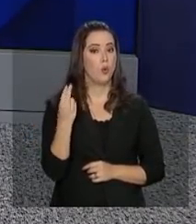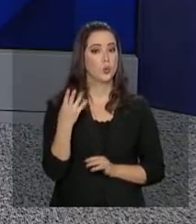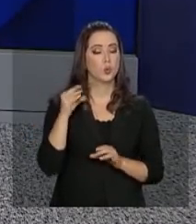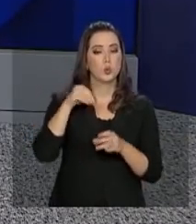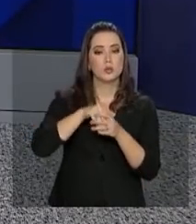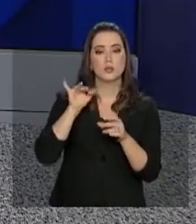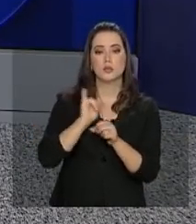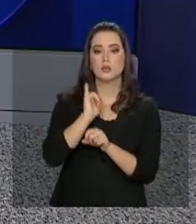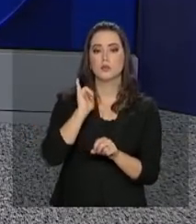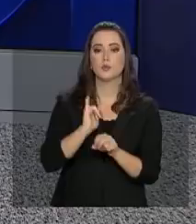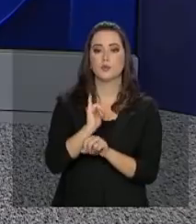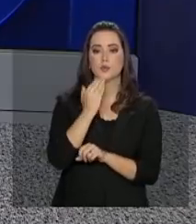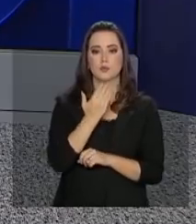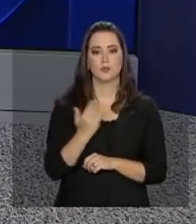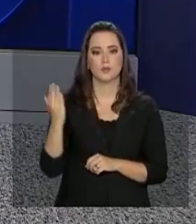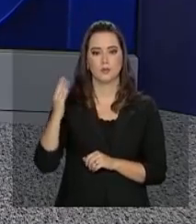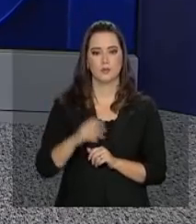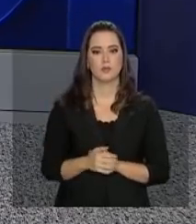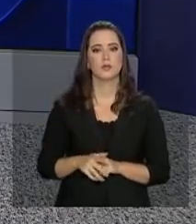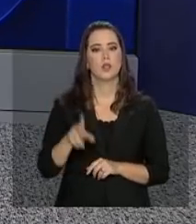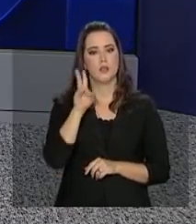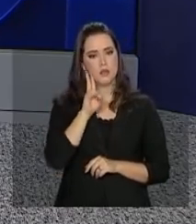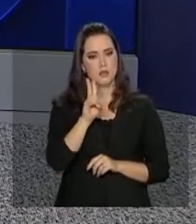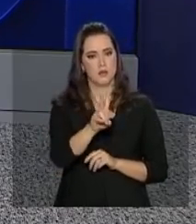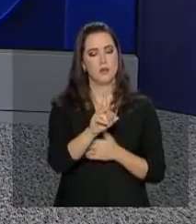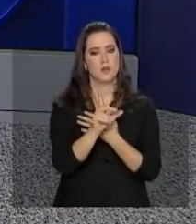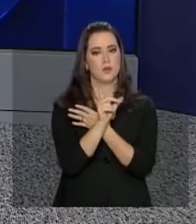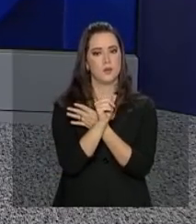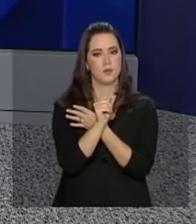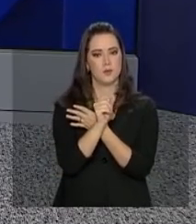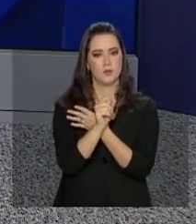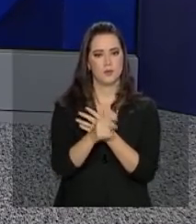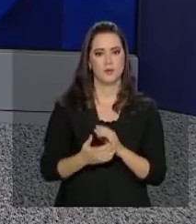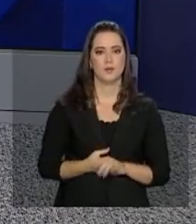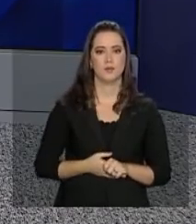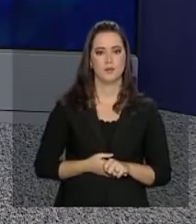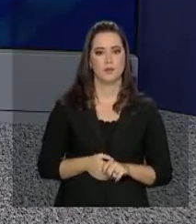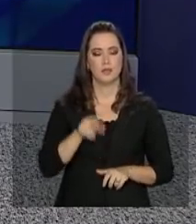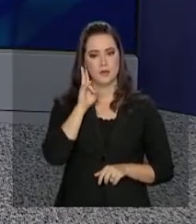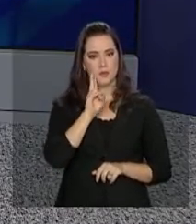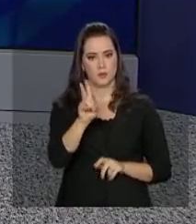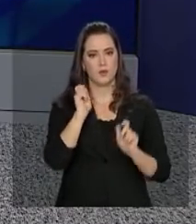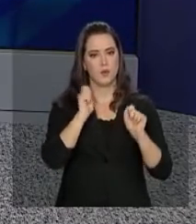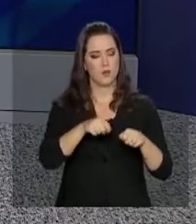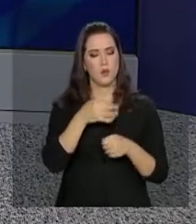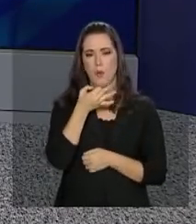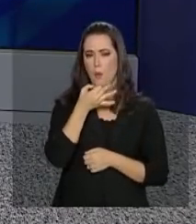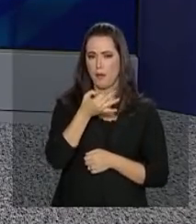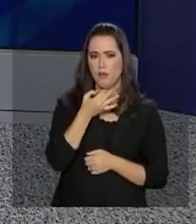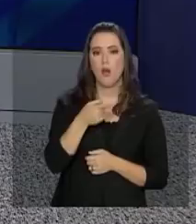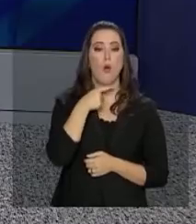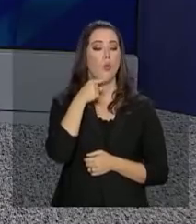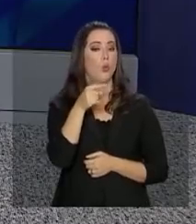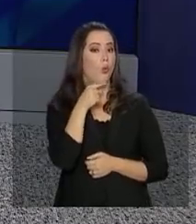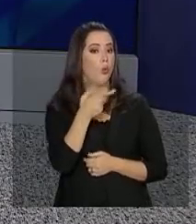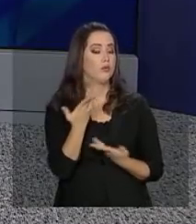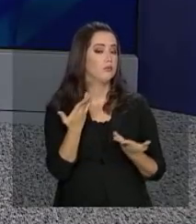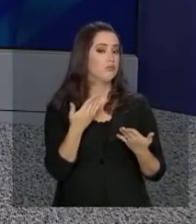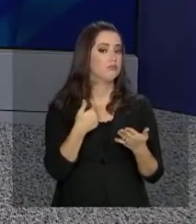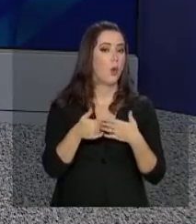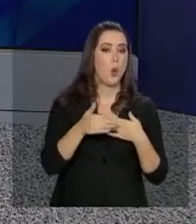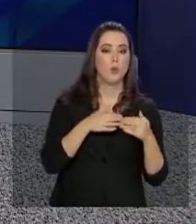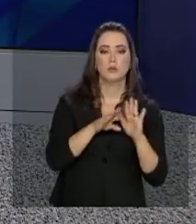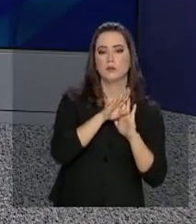todas as reportagens estão em nosso canal no YouTube. Acesse também o nosso perfil no Twitter. Você pode mandar sugestões de reportagens e